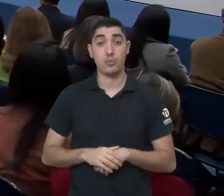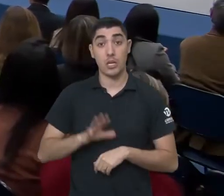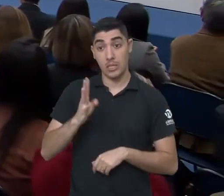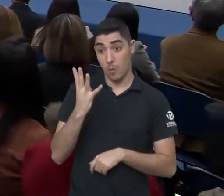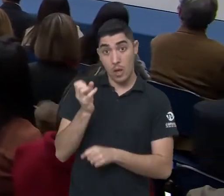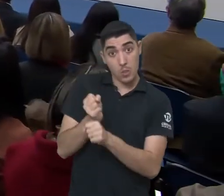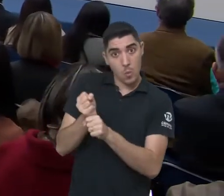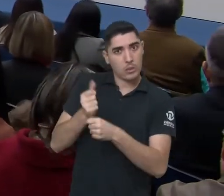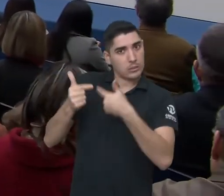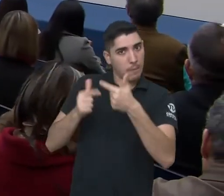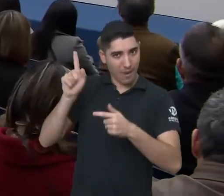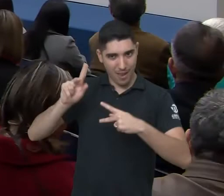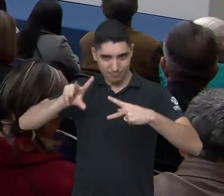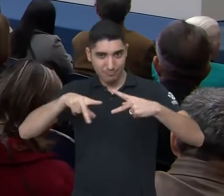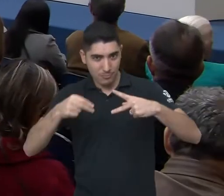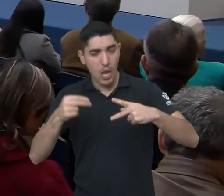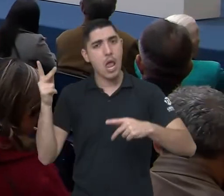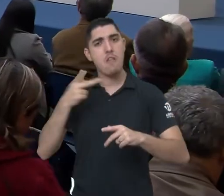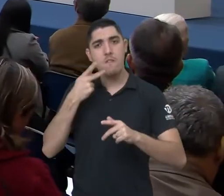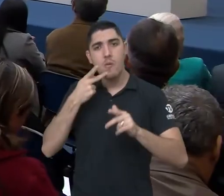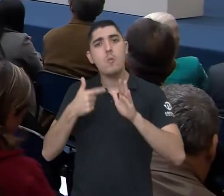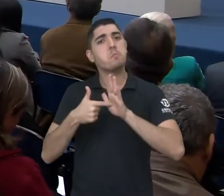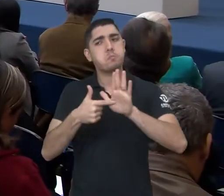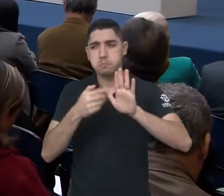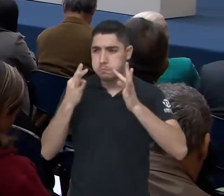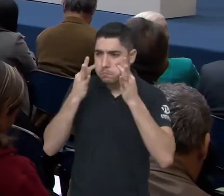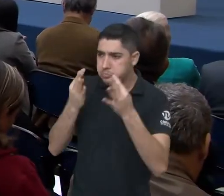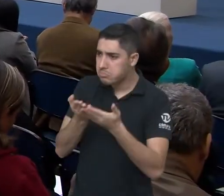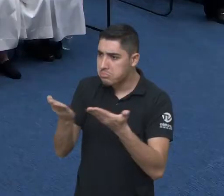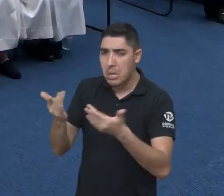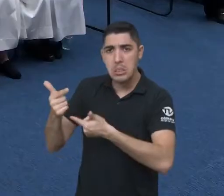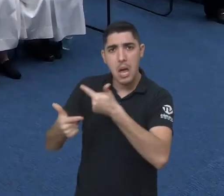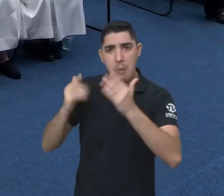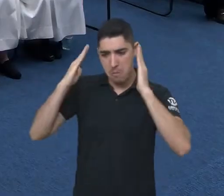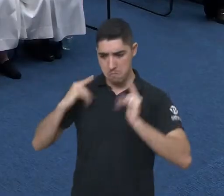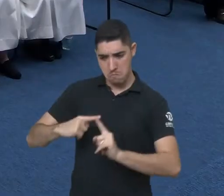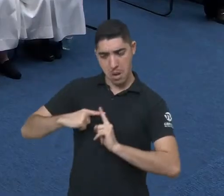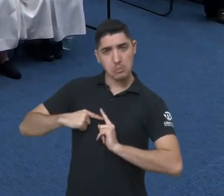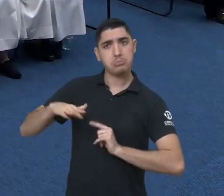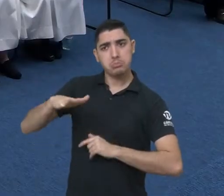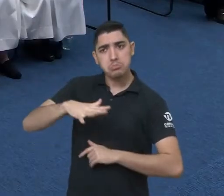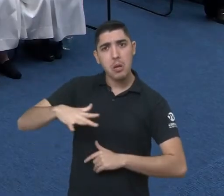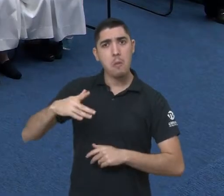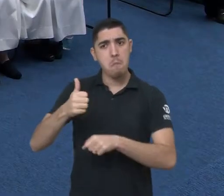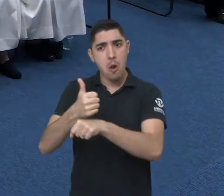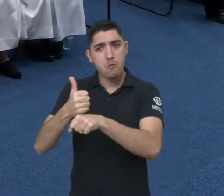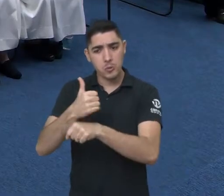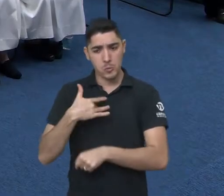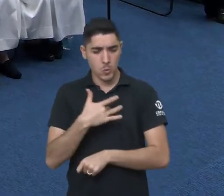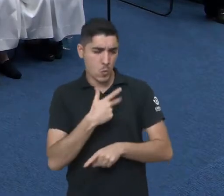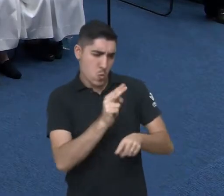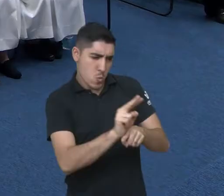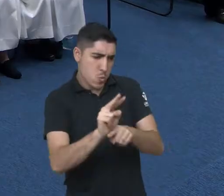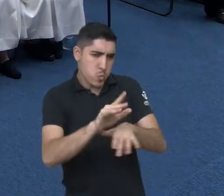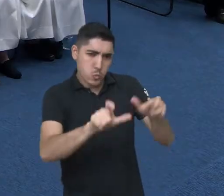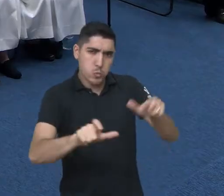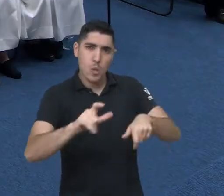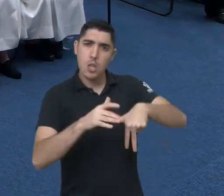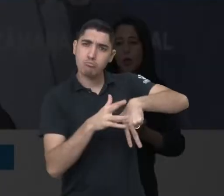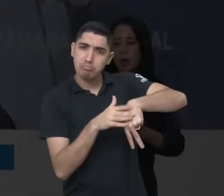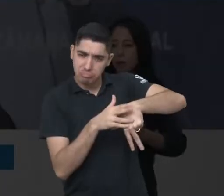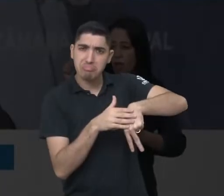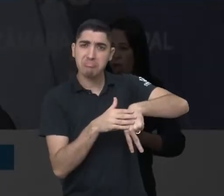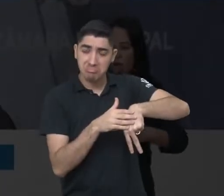no cargo, ele testemunhou a dedicação das religiosas e dos profissionais da saúde no cuidado aos